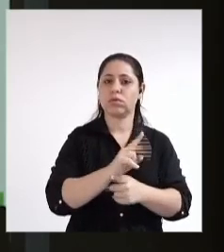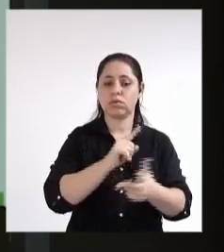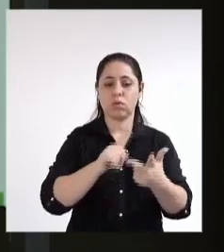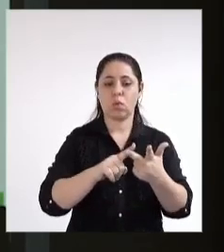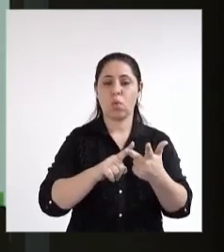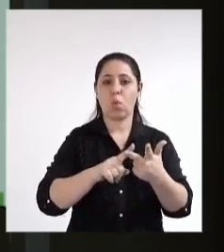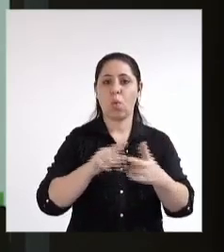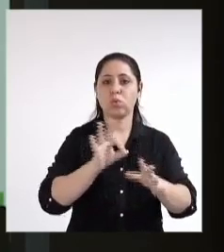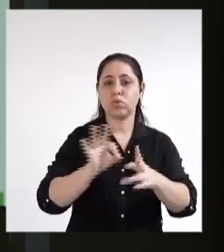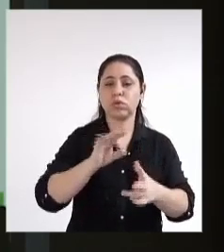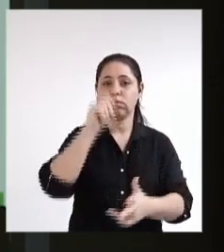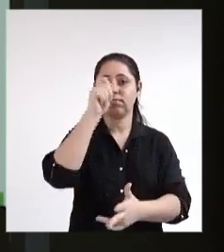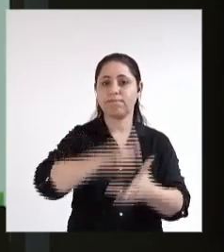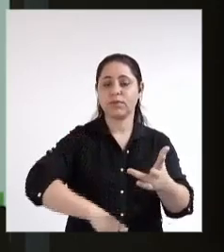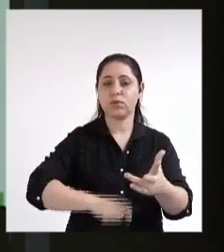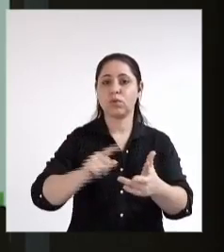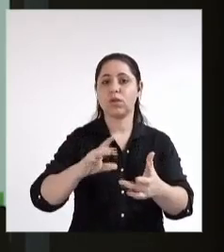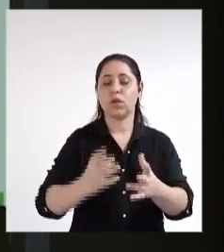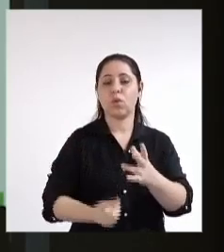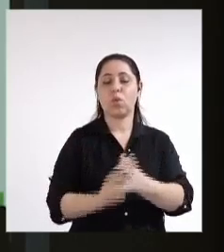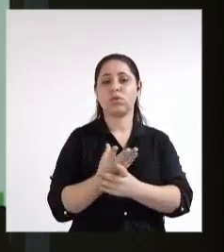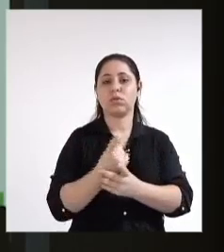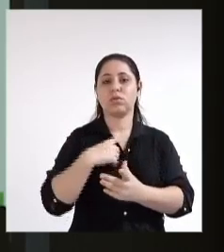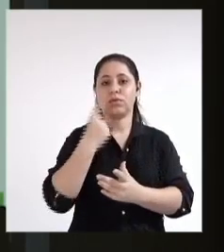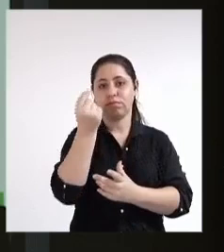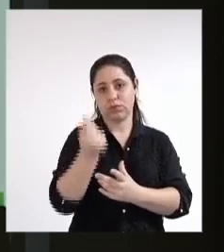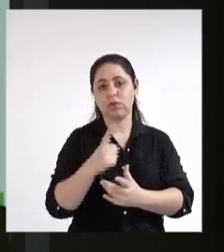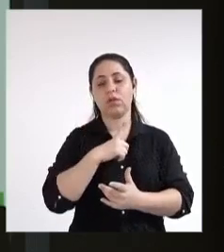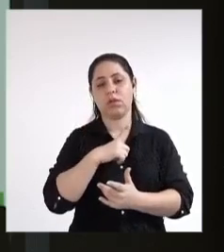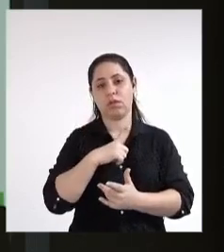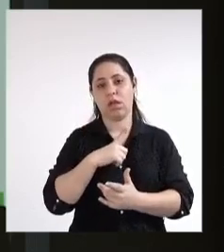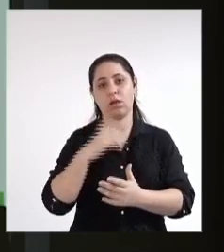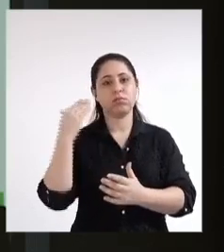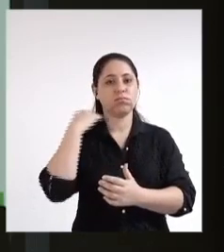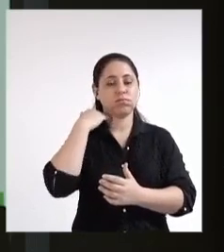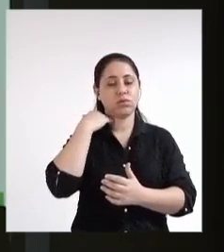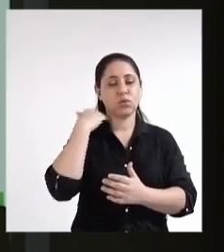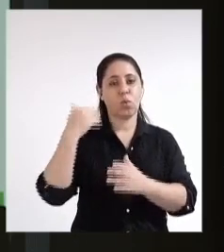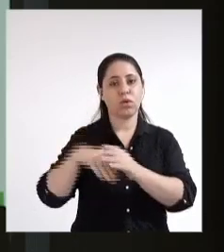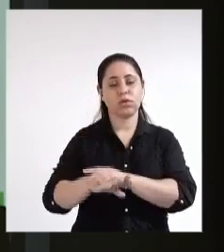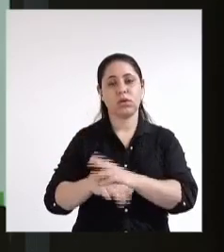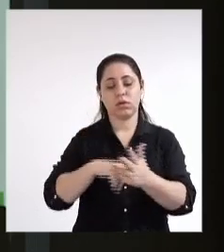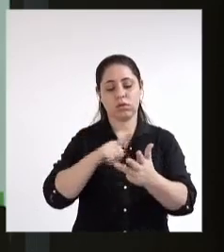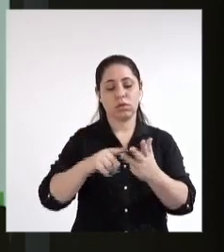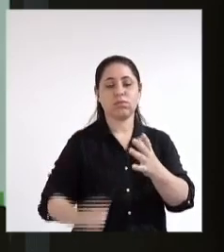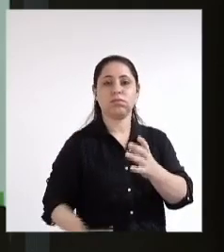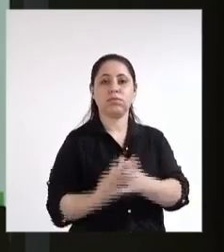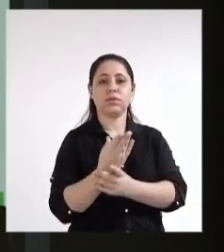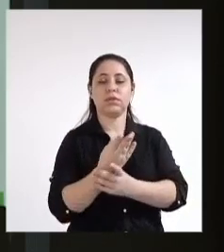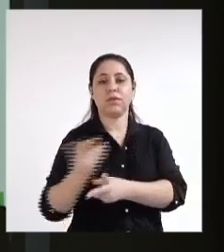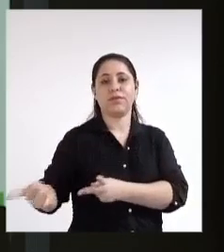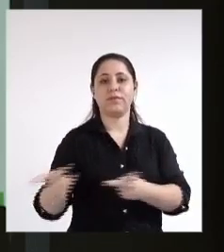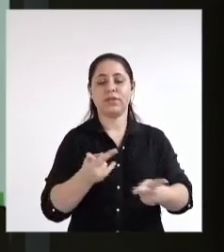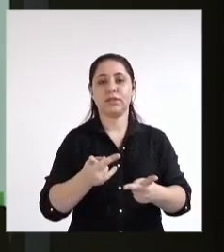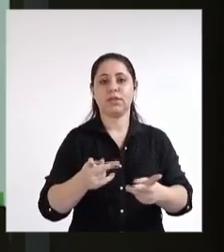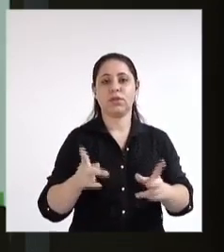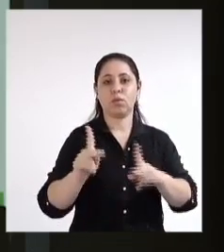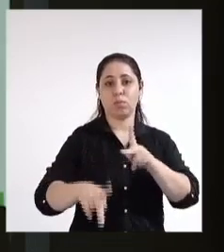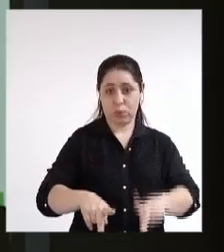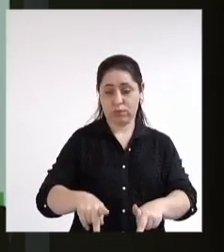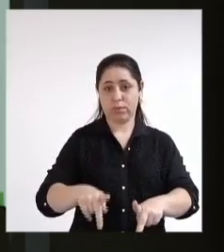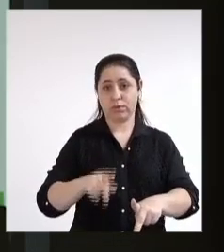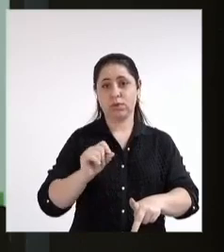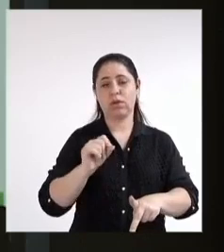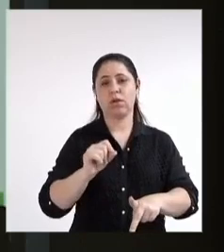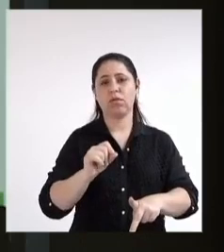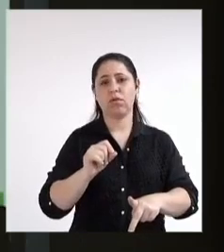máximo possível e conseguimos com que nós temos em caixa de regularização fundiária implantar visitação pública na unidade de conservação então nós temos